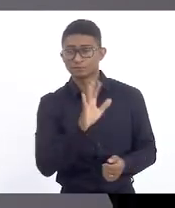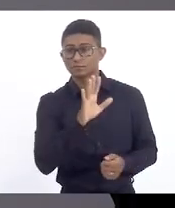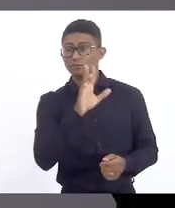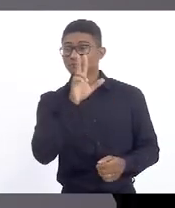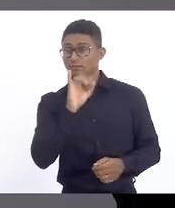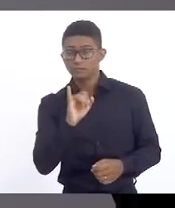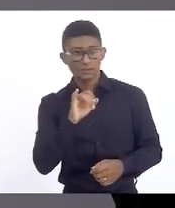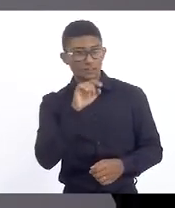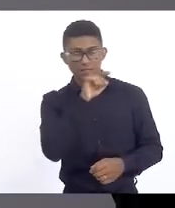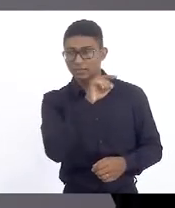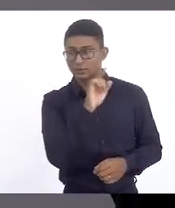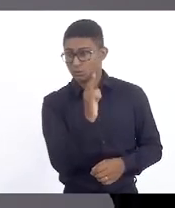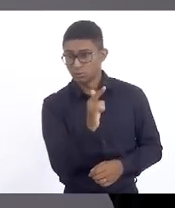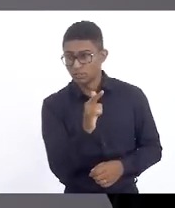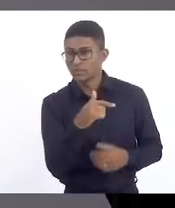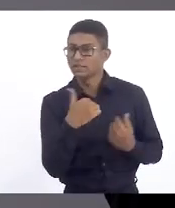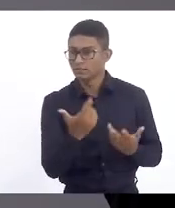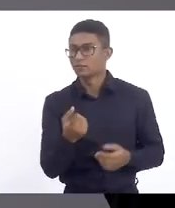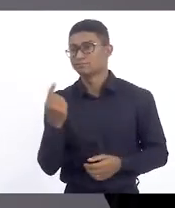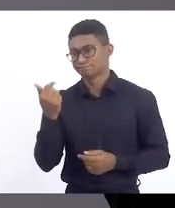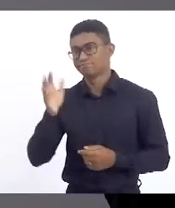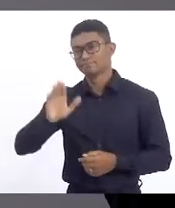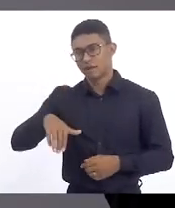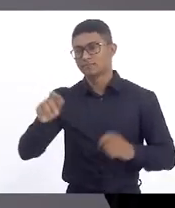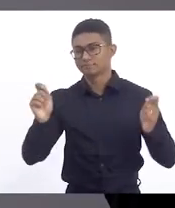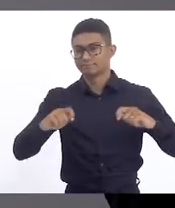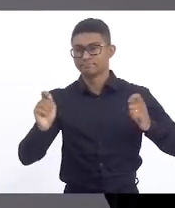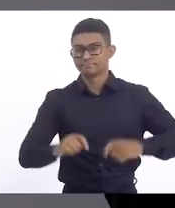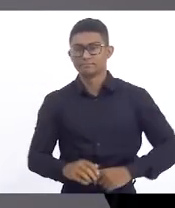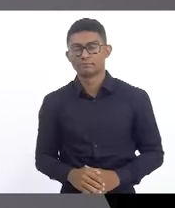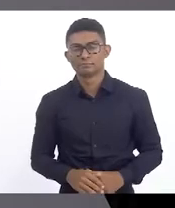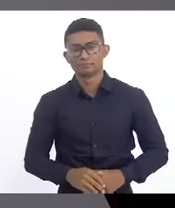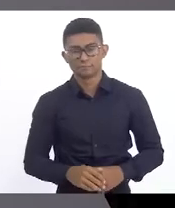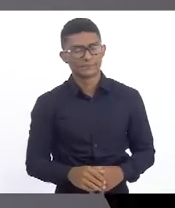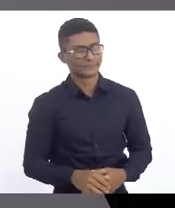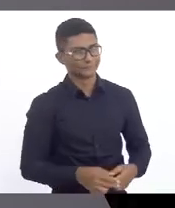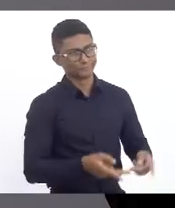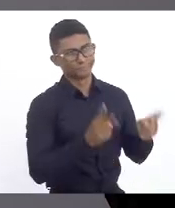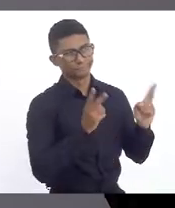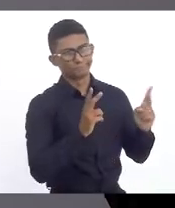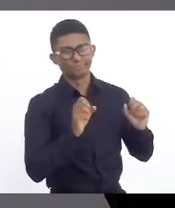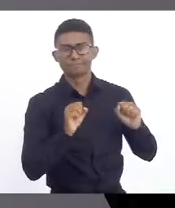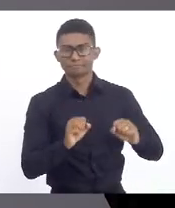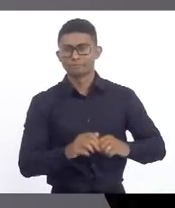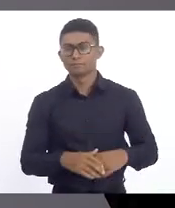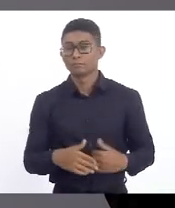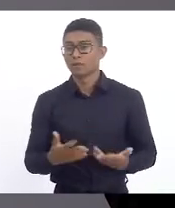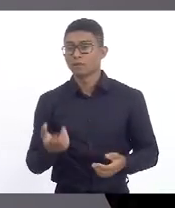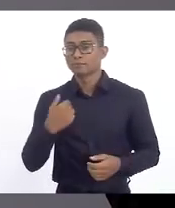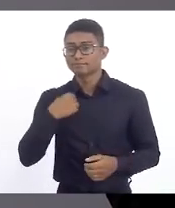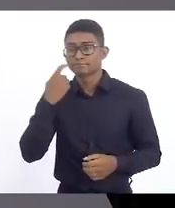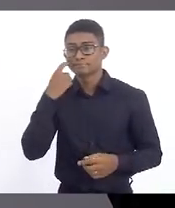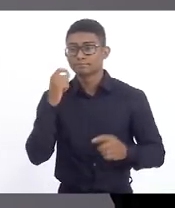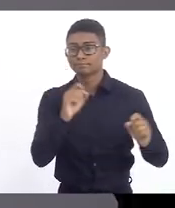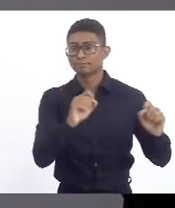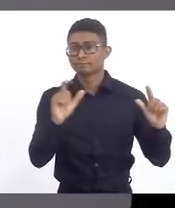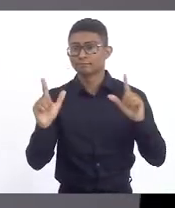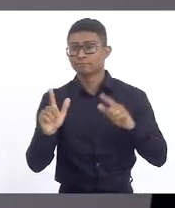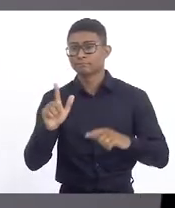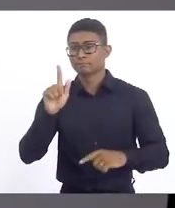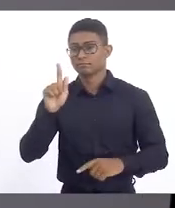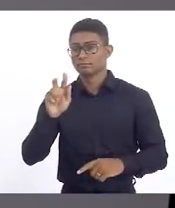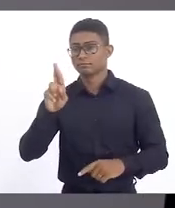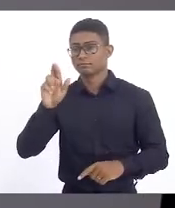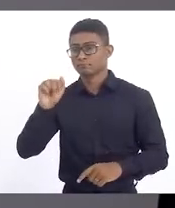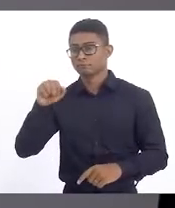vai ter só um canal, o custo vai baixar. Muito obrigado. Pode dar continuidade, Humberto, a sua apresentação. Vamos para a apresentação do Guandu. Vou falar um pouquinho sobre a apresentação da nova